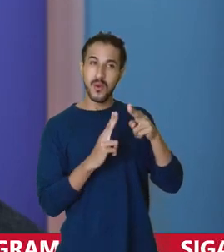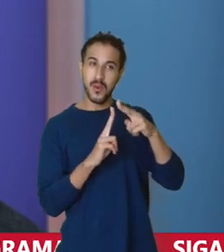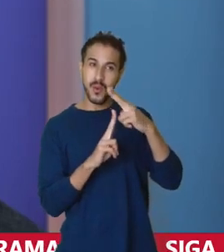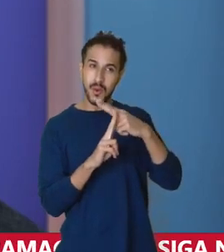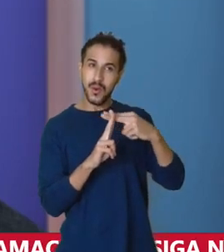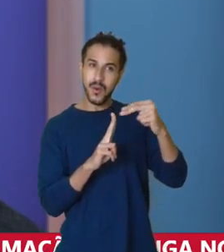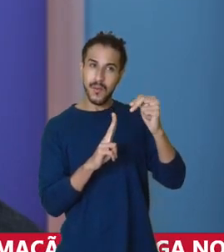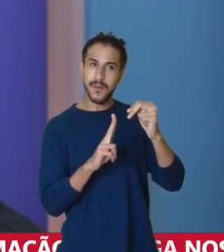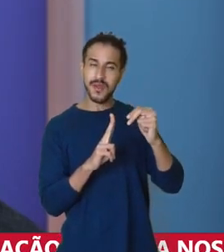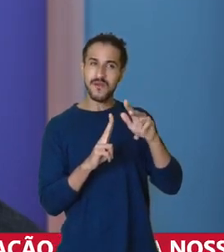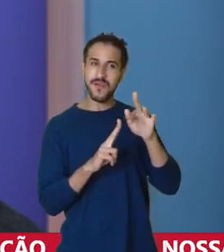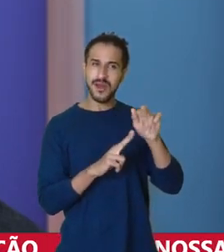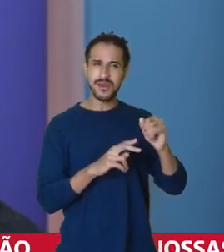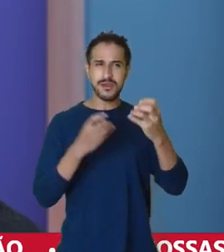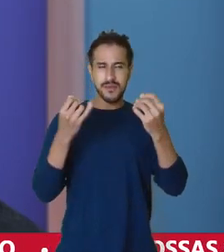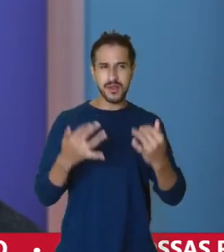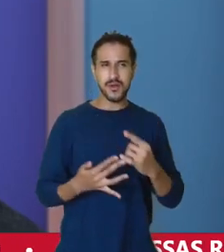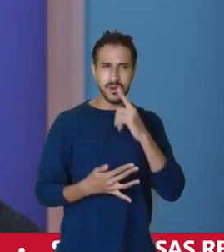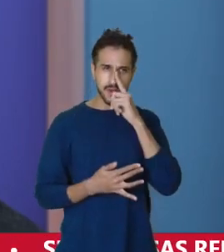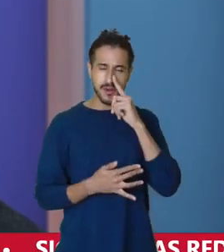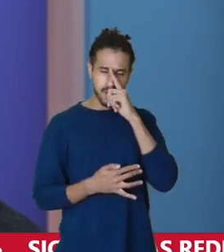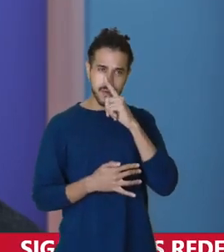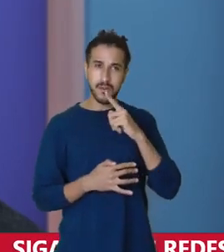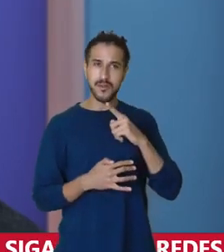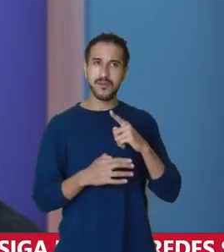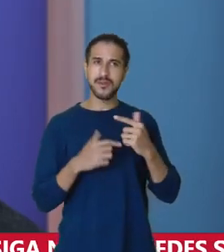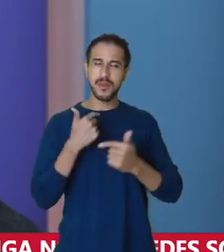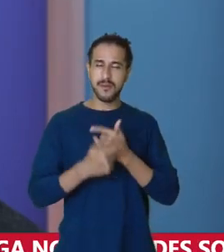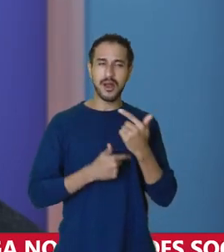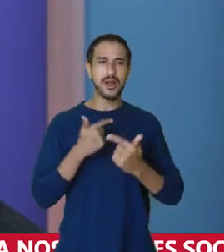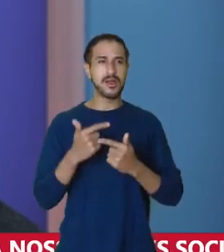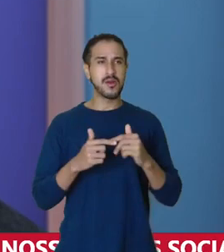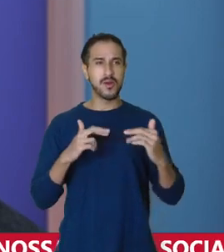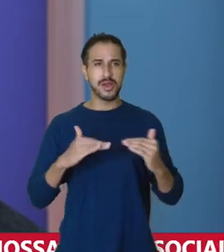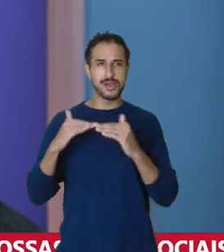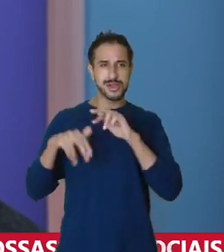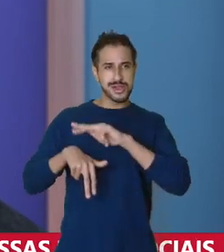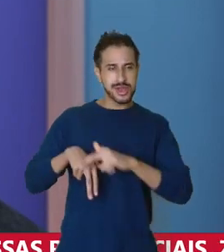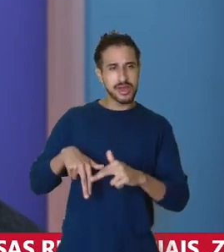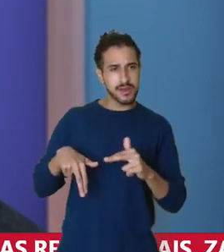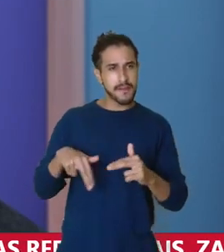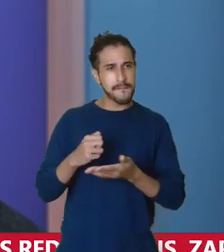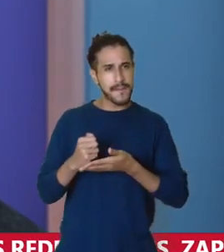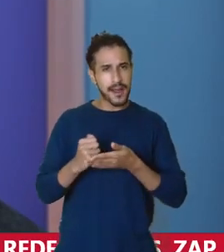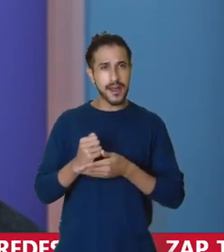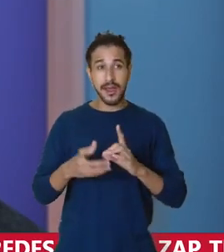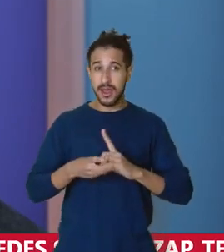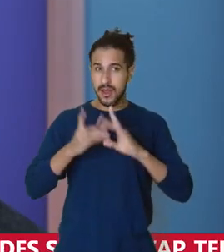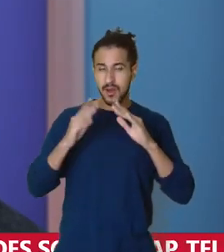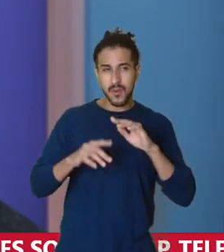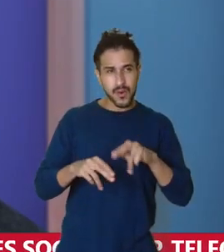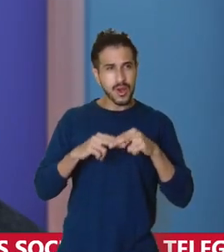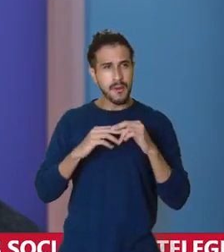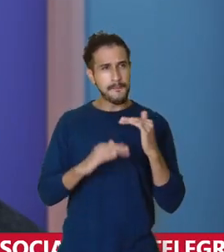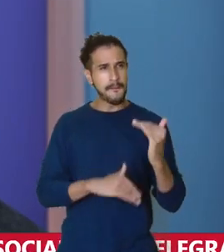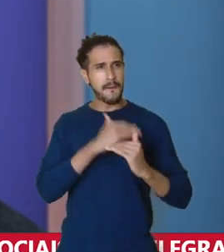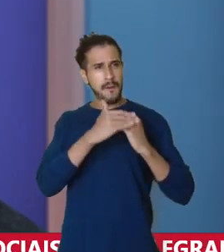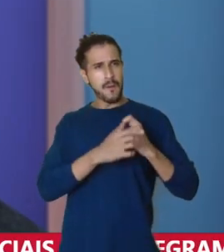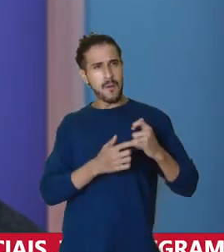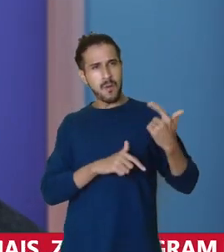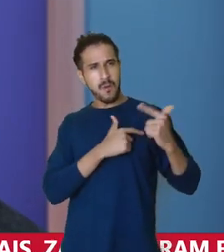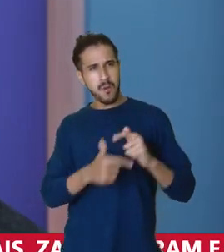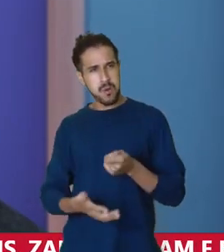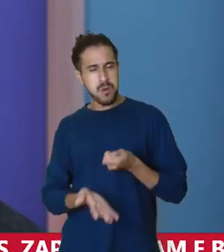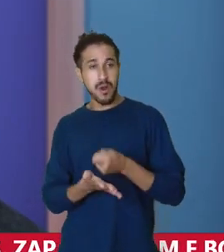Biroli, falou dos riscos para a agenda da igualdade de gênero e para os fundamentos da democracia frente ao avanço do neoconservadorismo